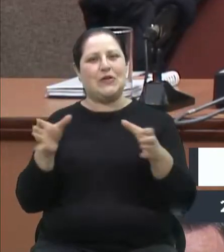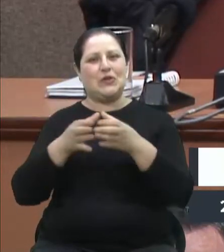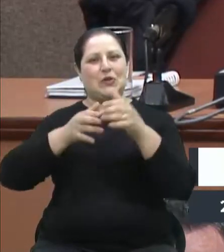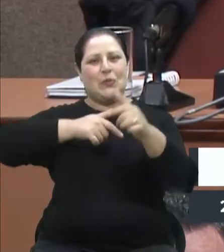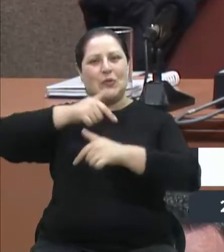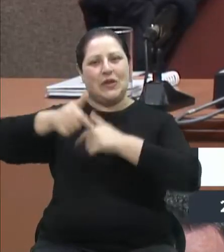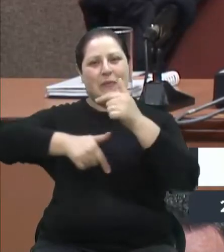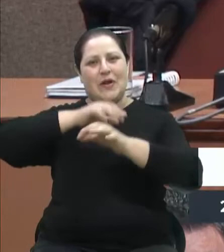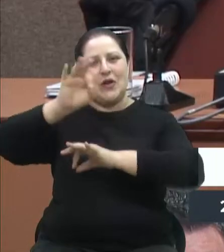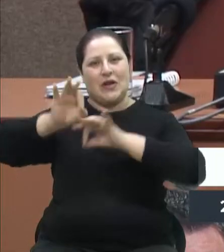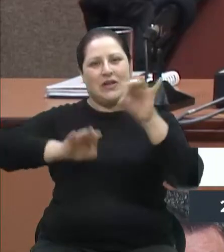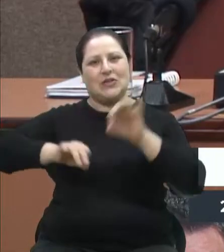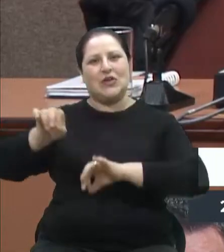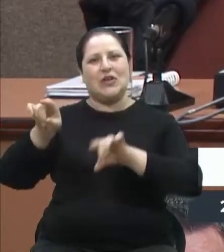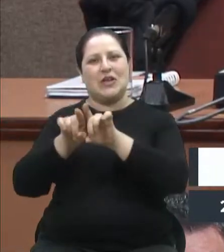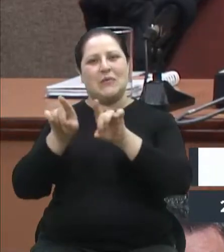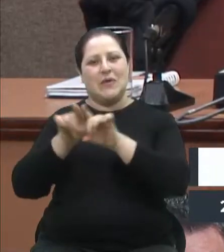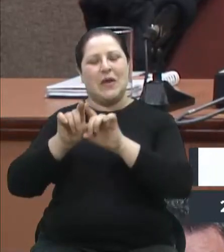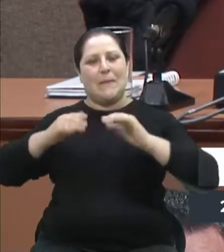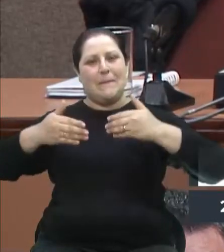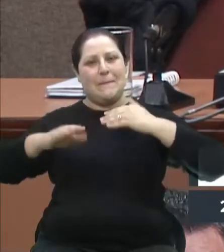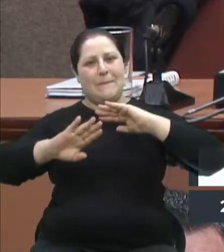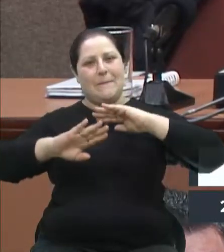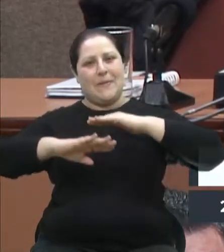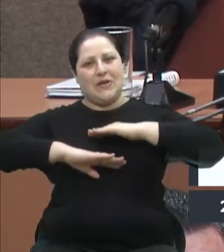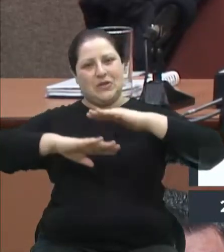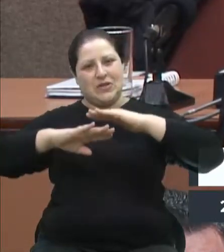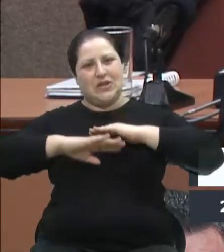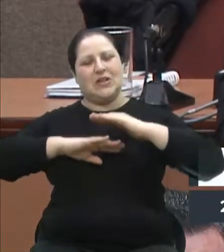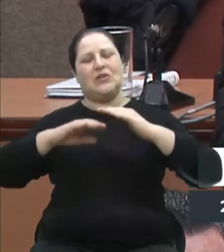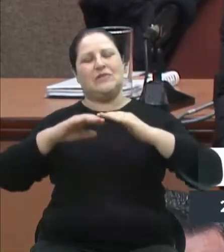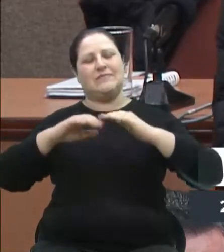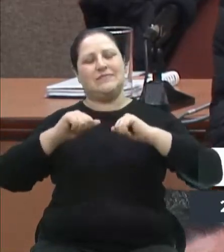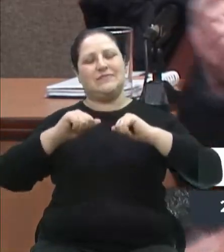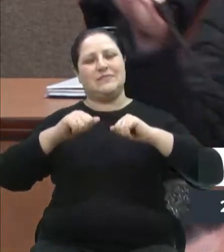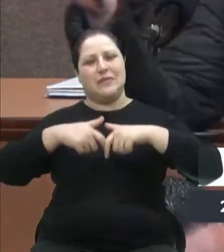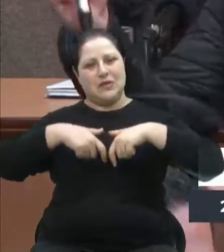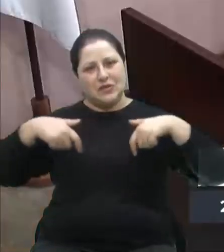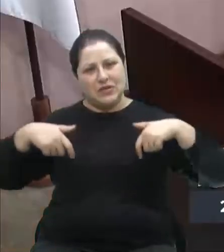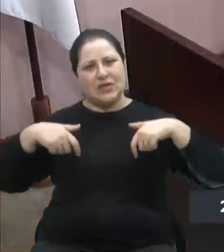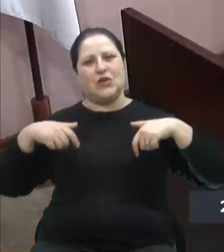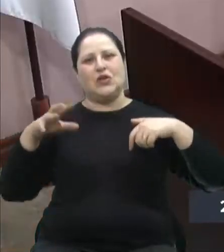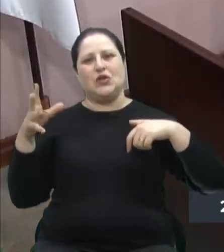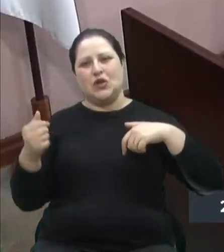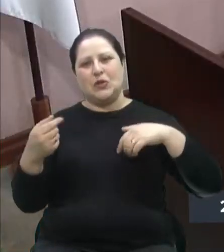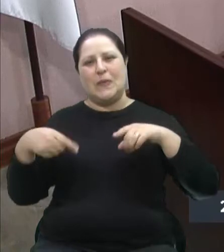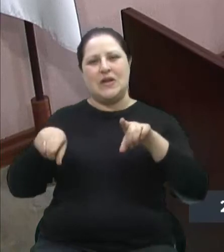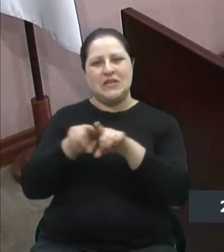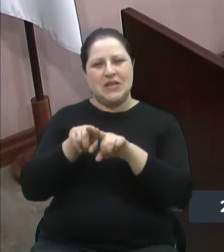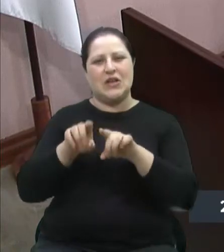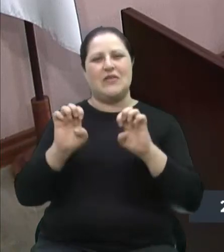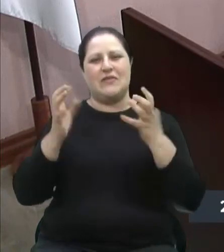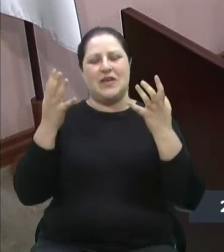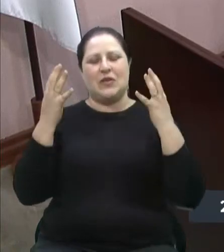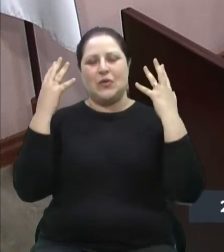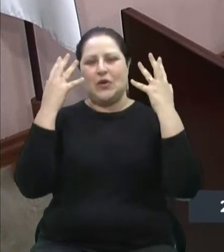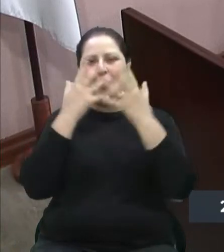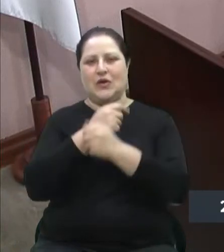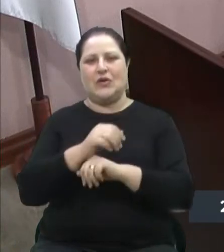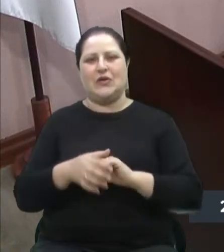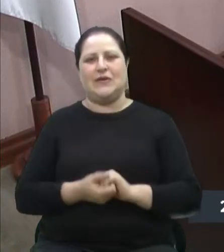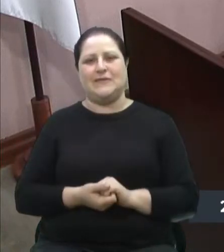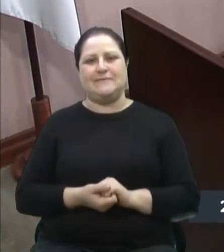também expositores patrocinadores e todos os parceiros daquele Belo evento parabéns e obrigada então eu também